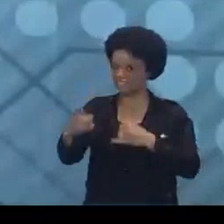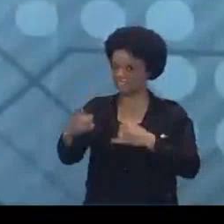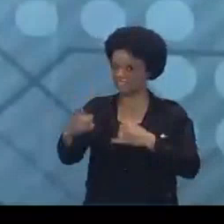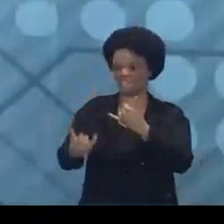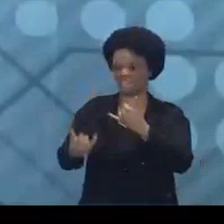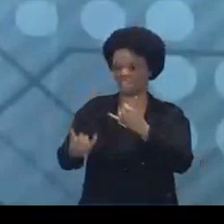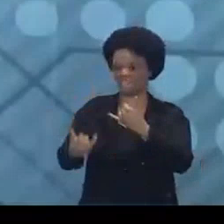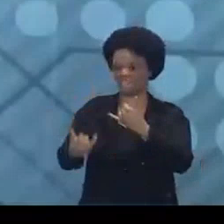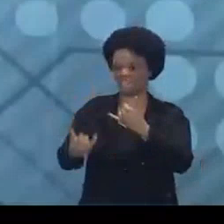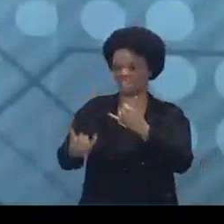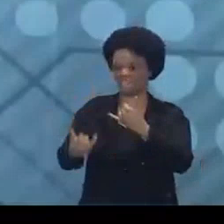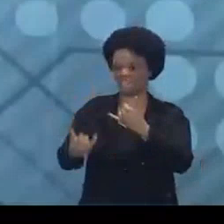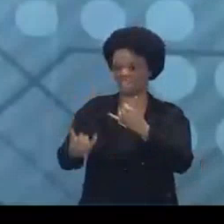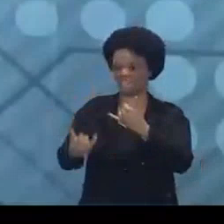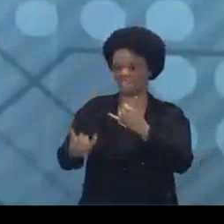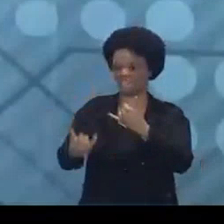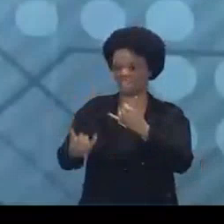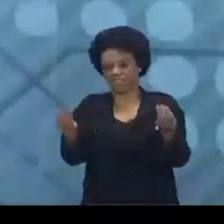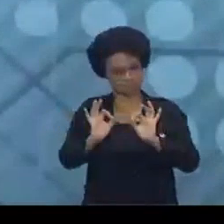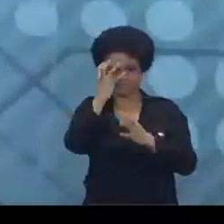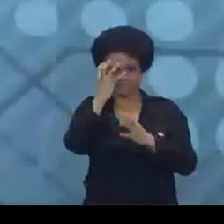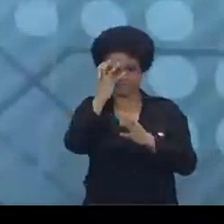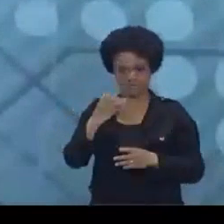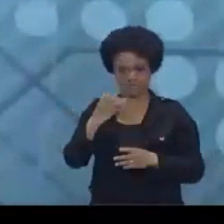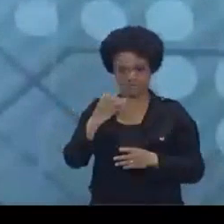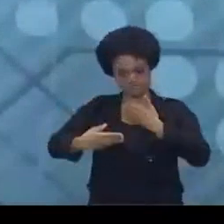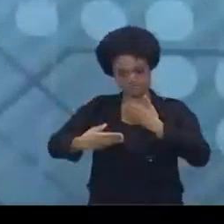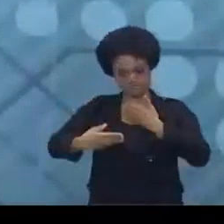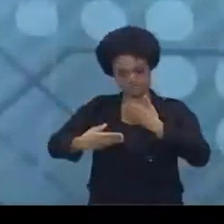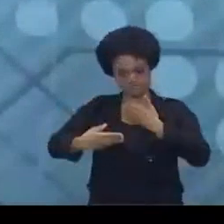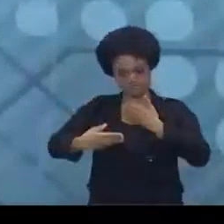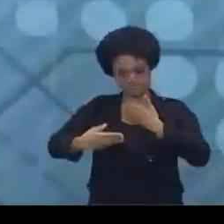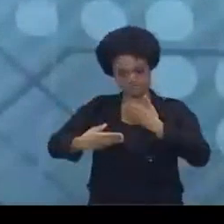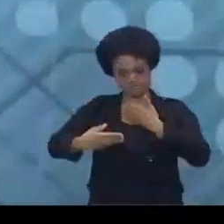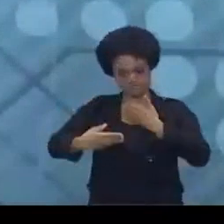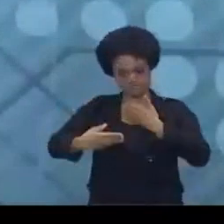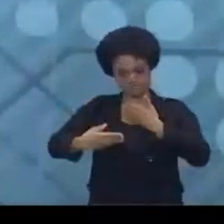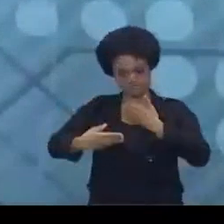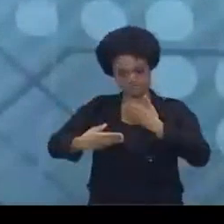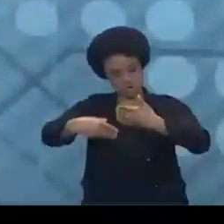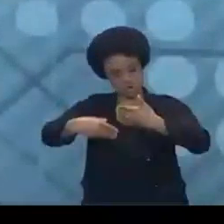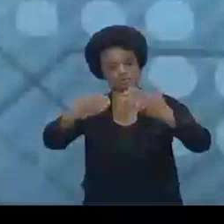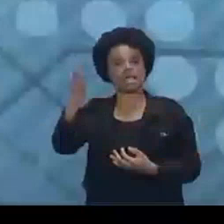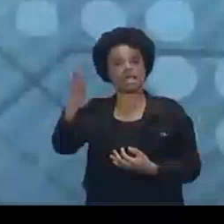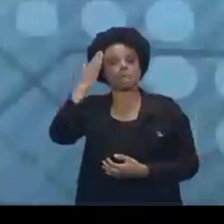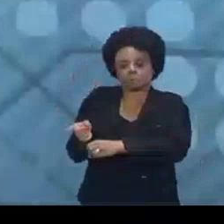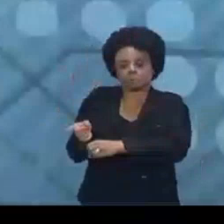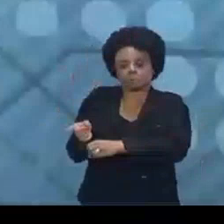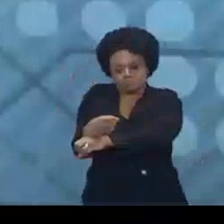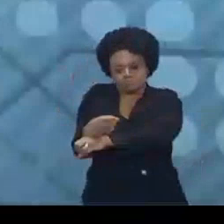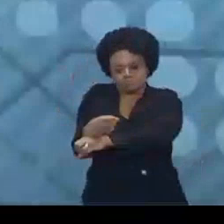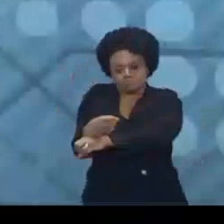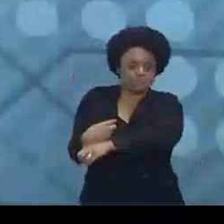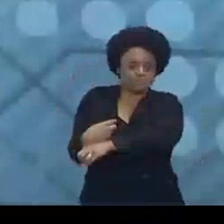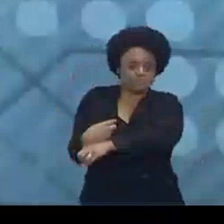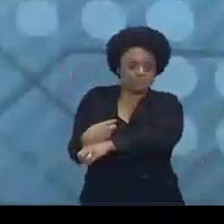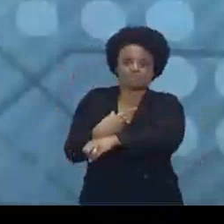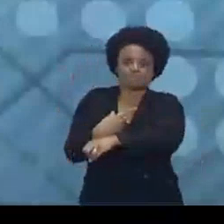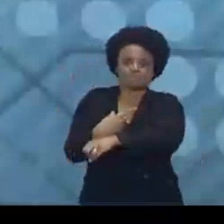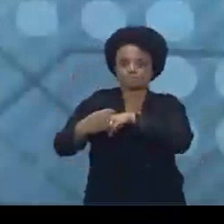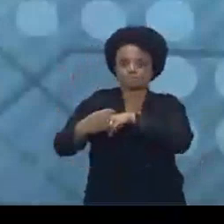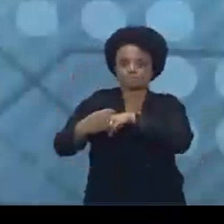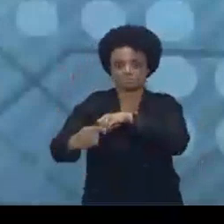sair naturalmente, vocês vão entender todo o processo de velocidade, o processo de aceleração e os processos de